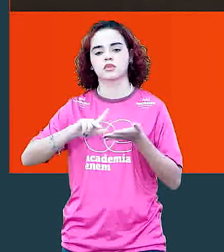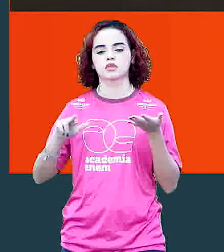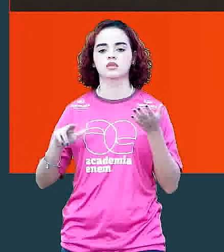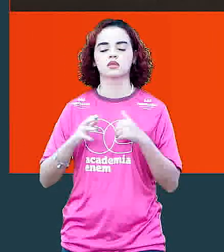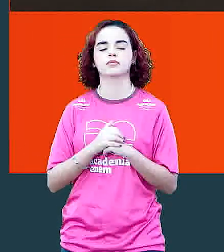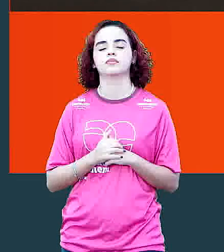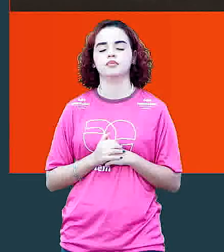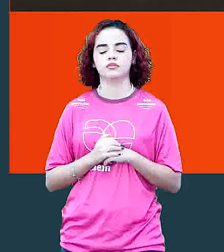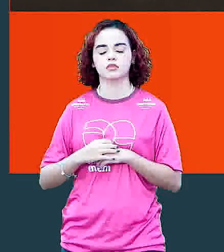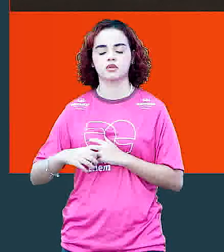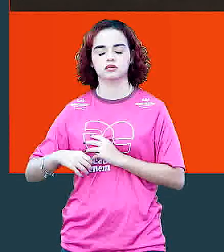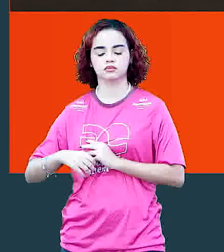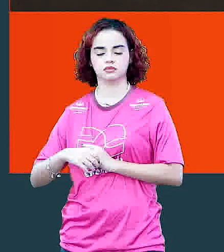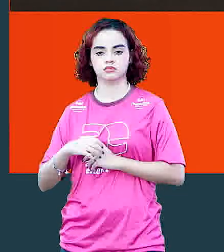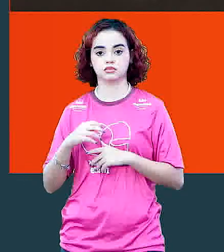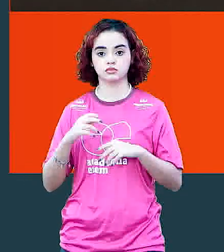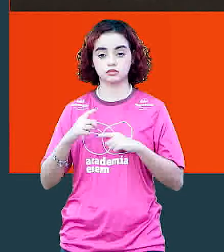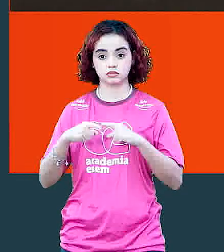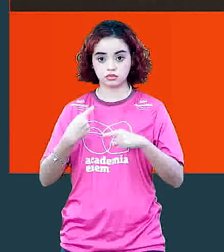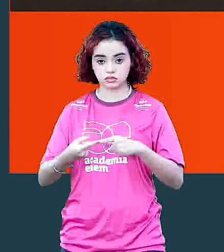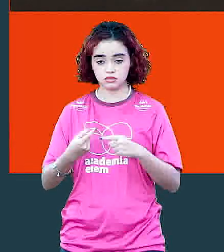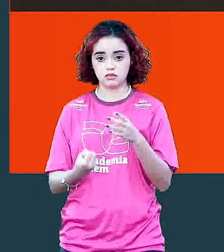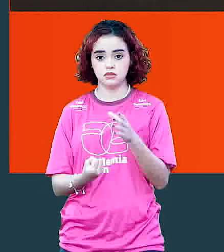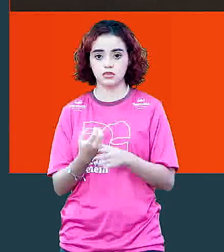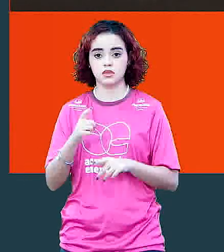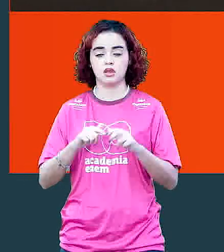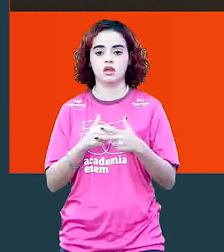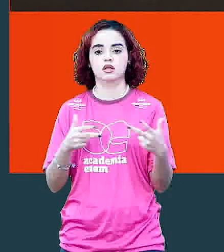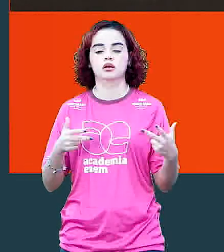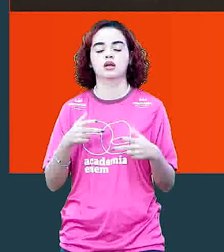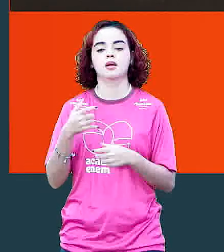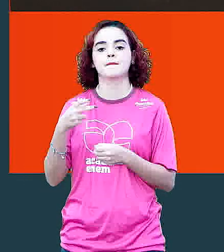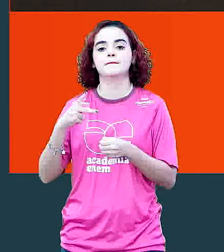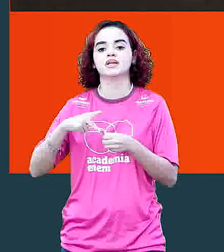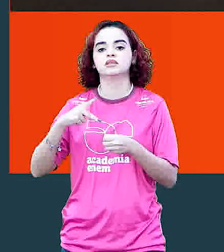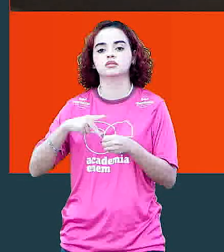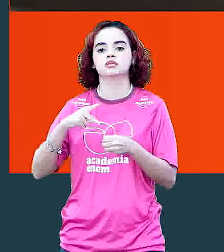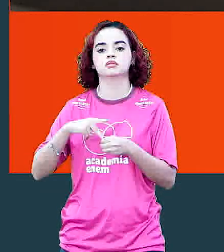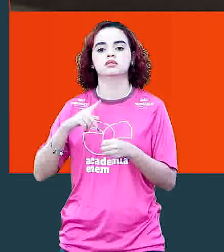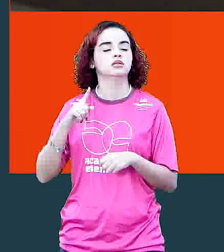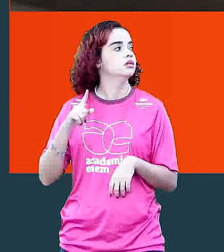são hidrocarbonetos formados por diferentes tamanhos de cadeias carbônicas, a gente viu isso,